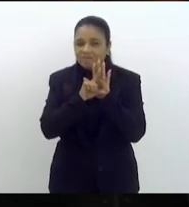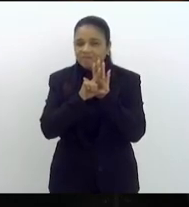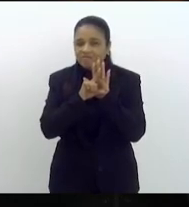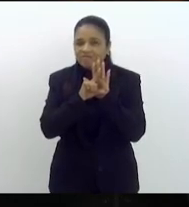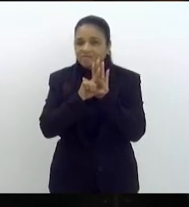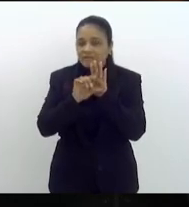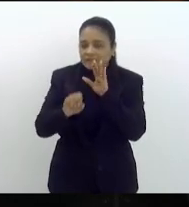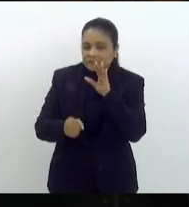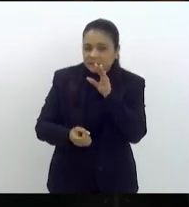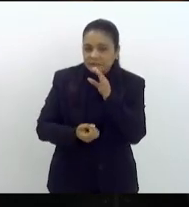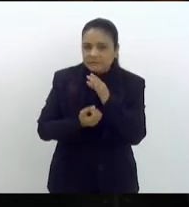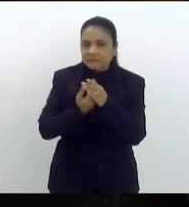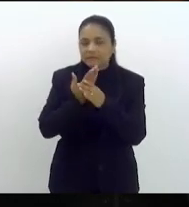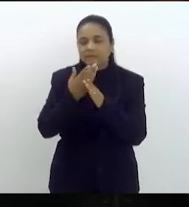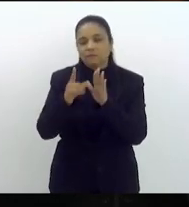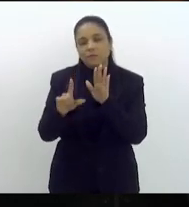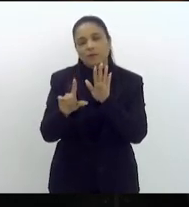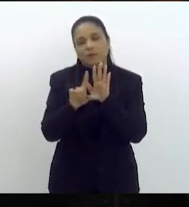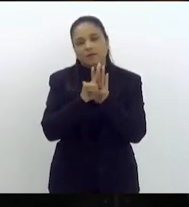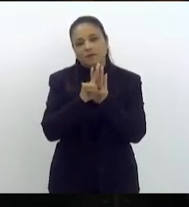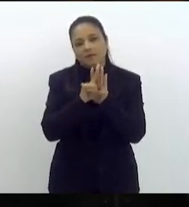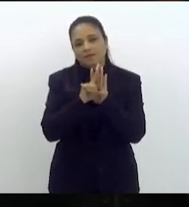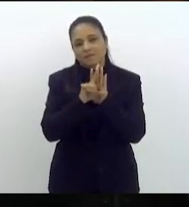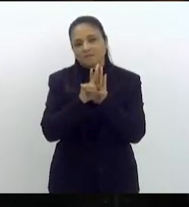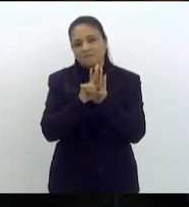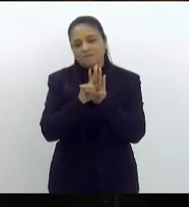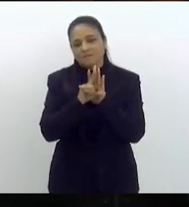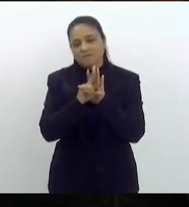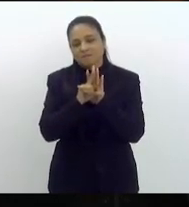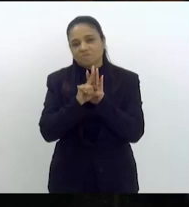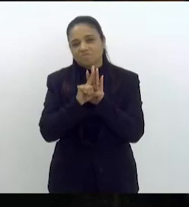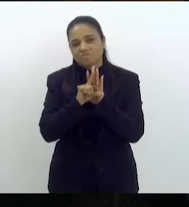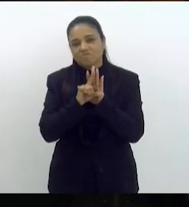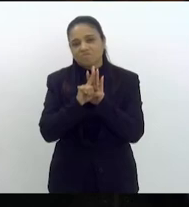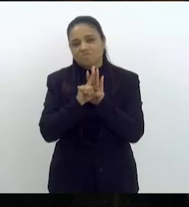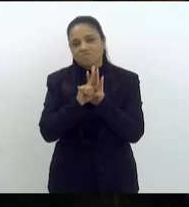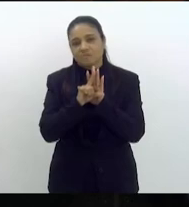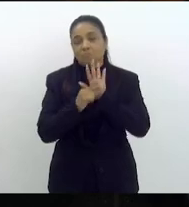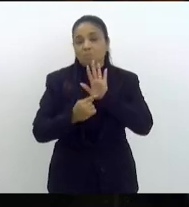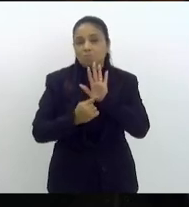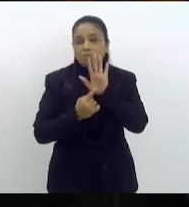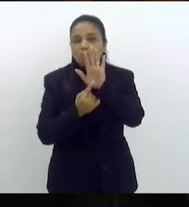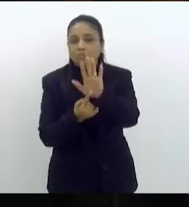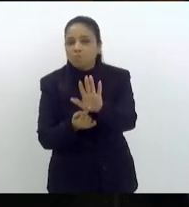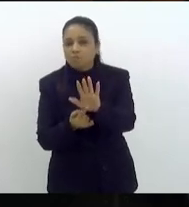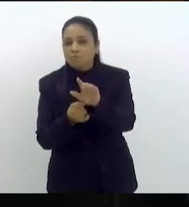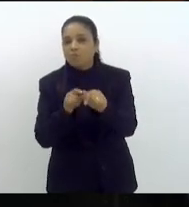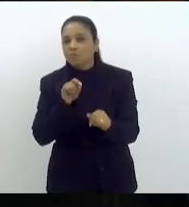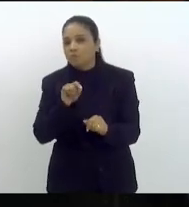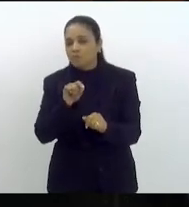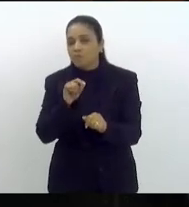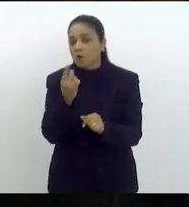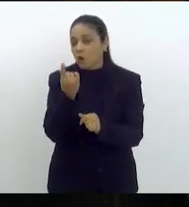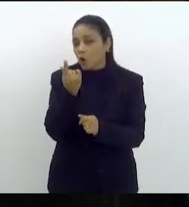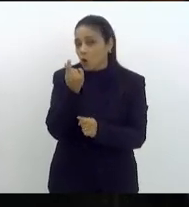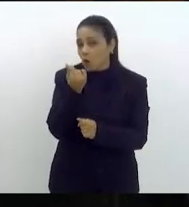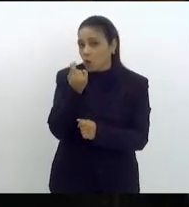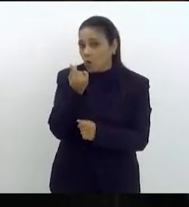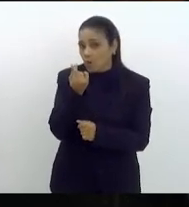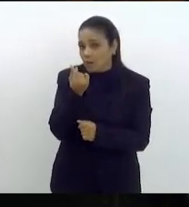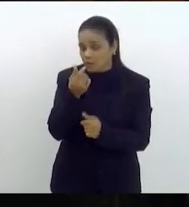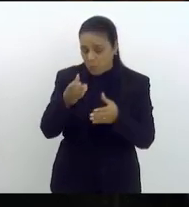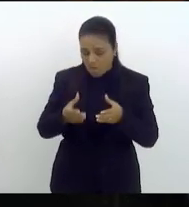criando uma legislação que considerasse o preço do brente